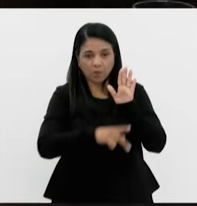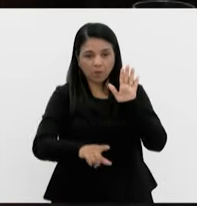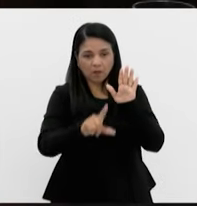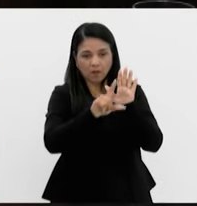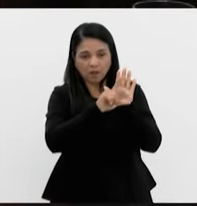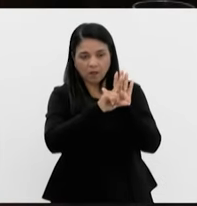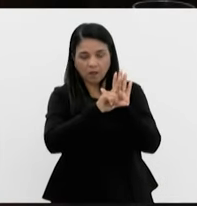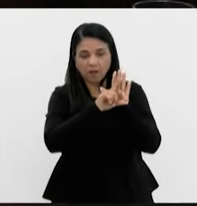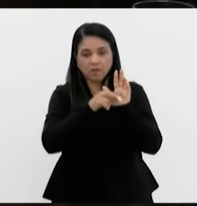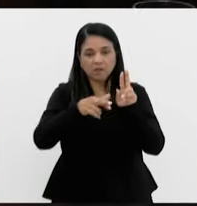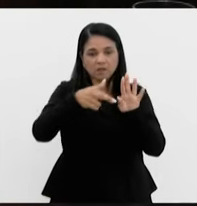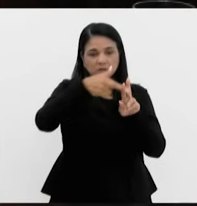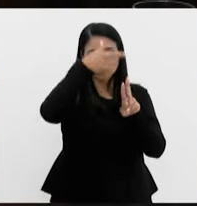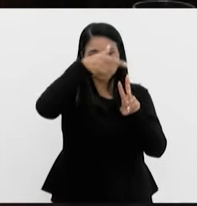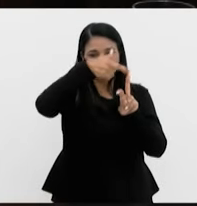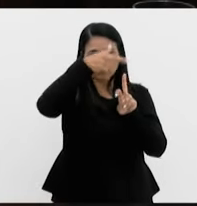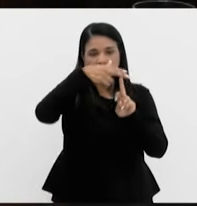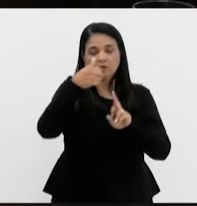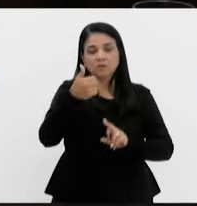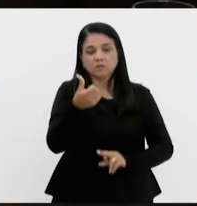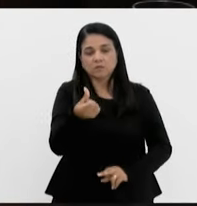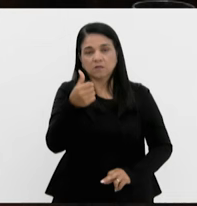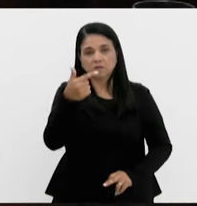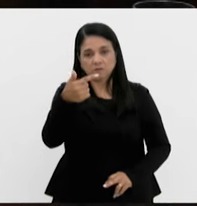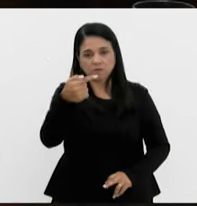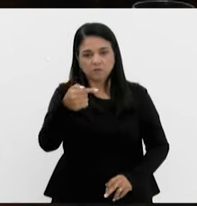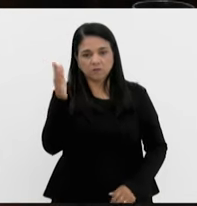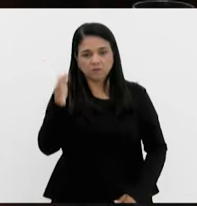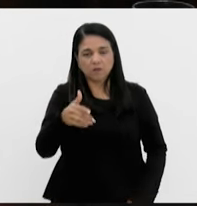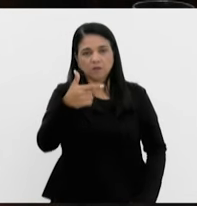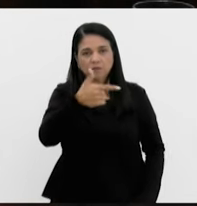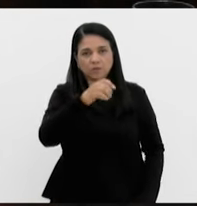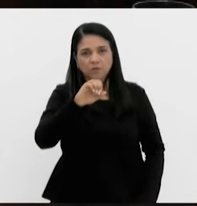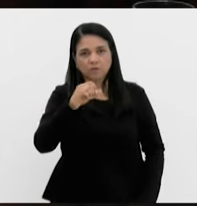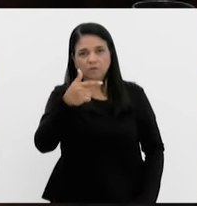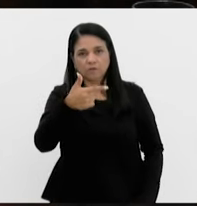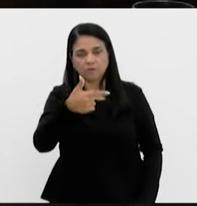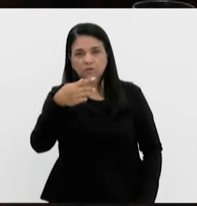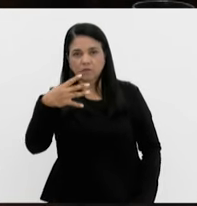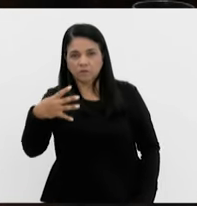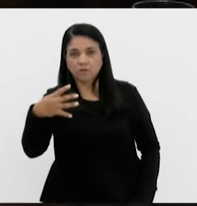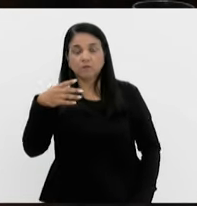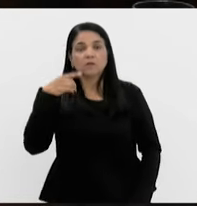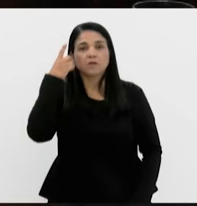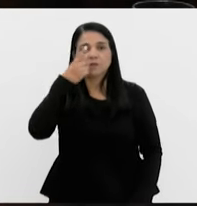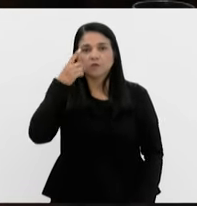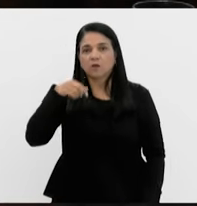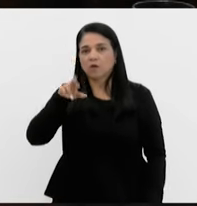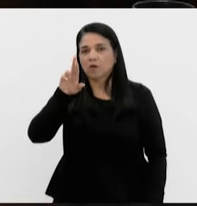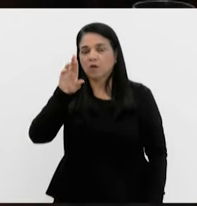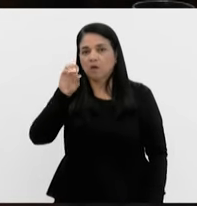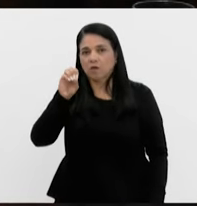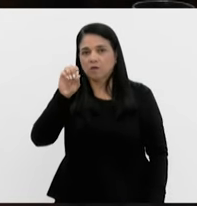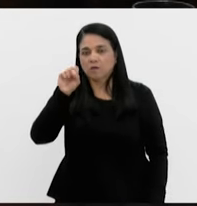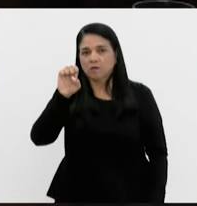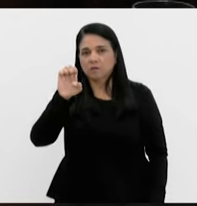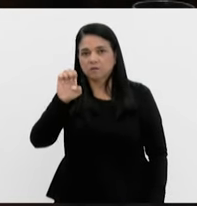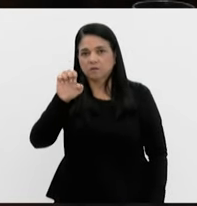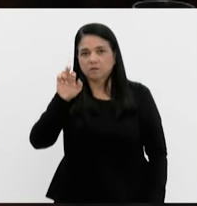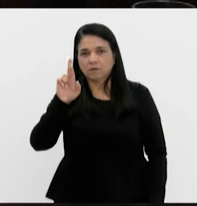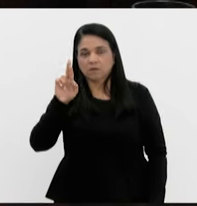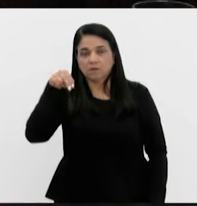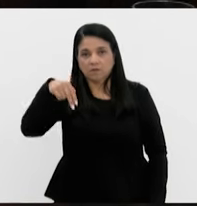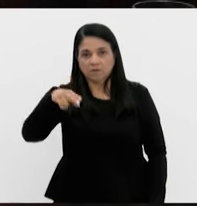lei de resolução 61/2022 de Doria o deputado Rosemberg Reis que consegue o